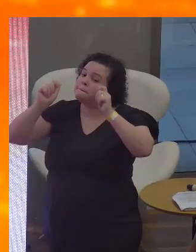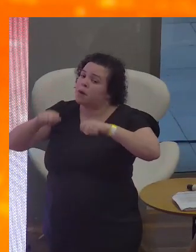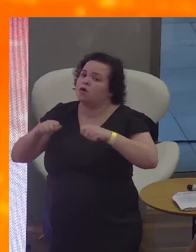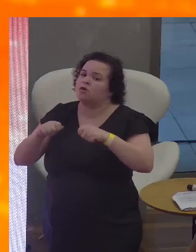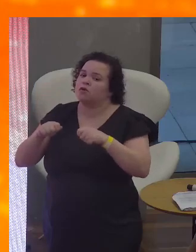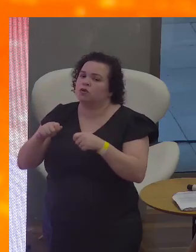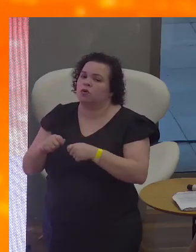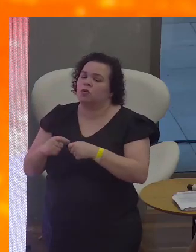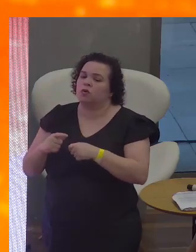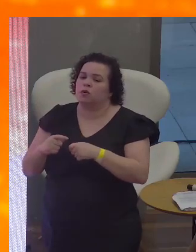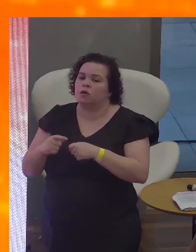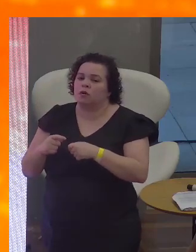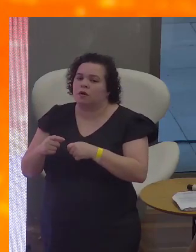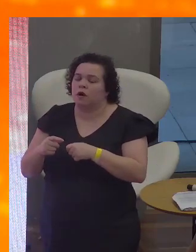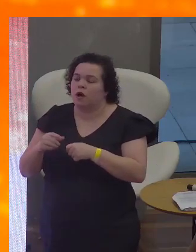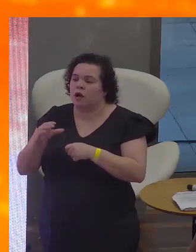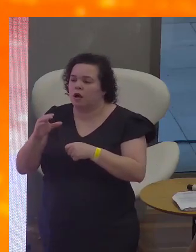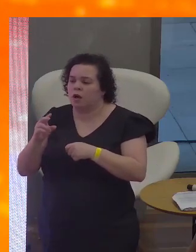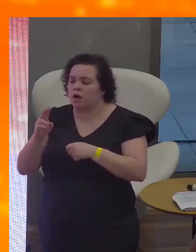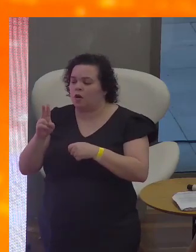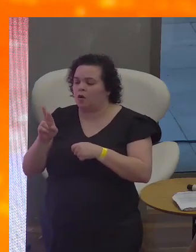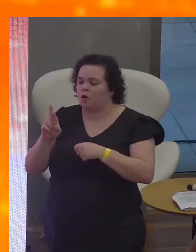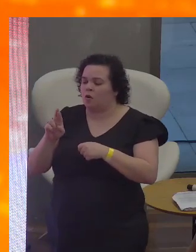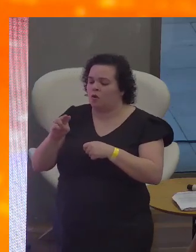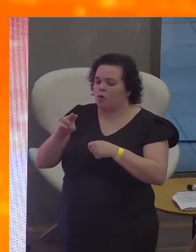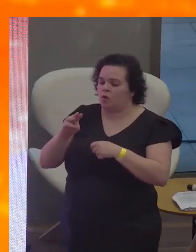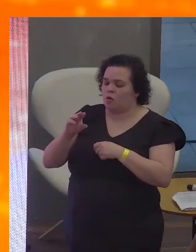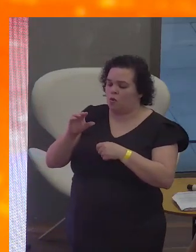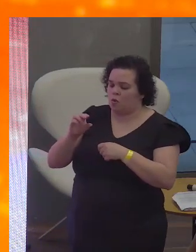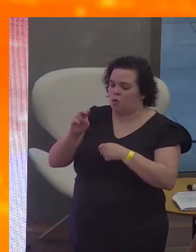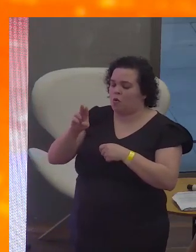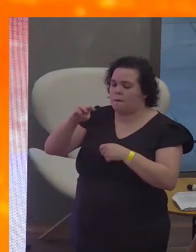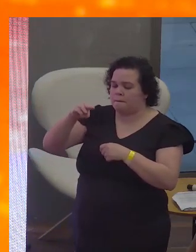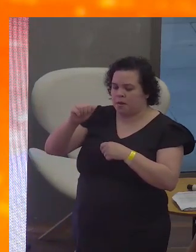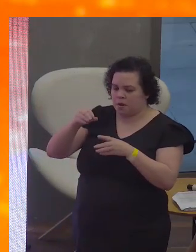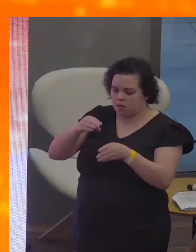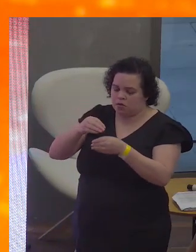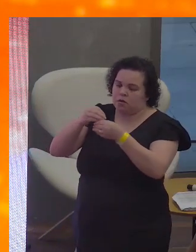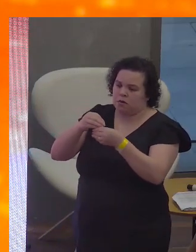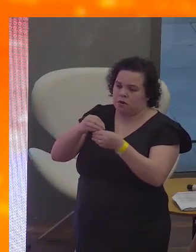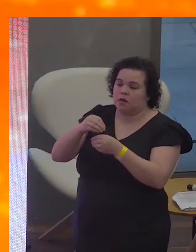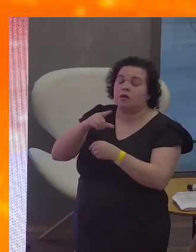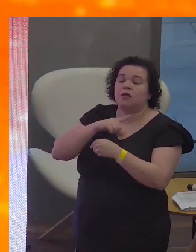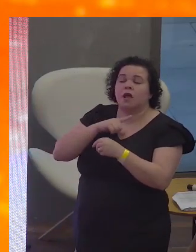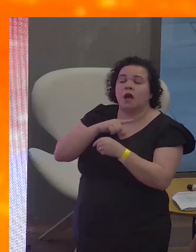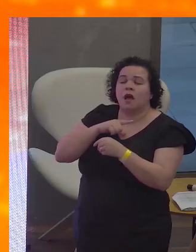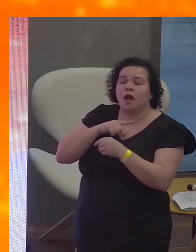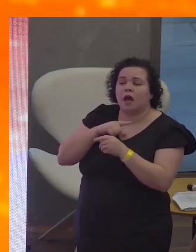única forma de cúrcuma possível como suplemento, ela tem uma dosagem